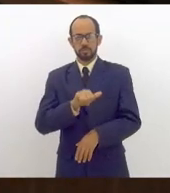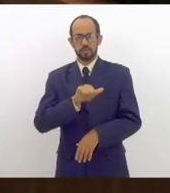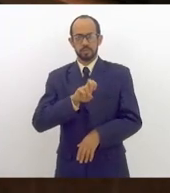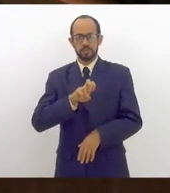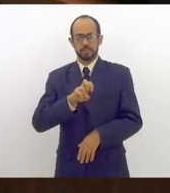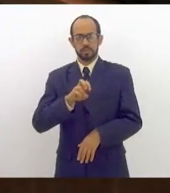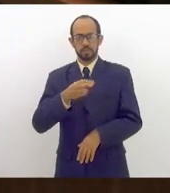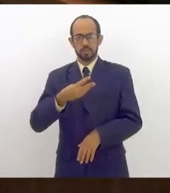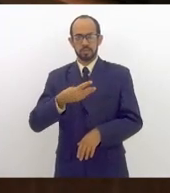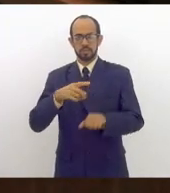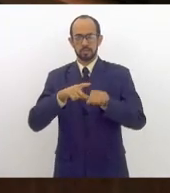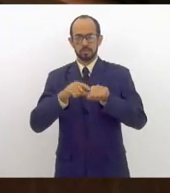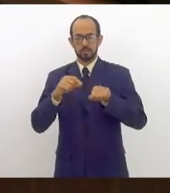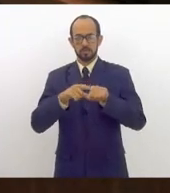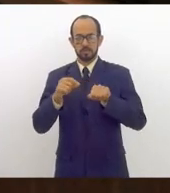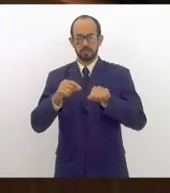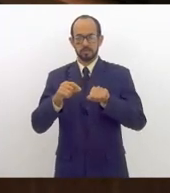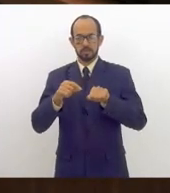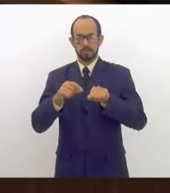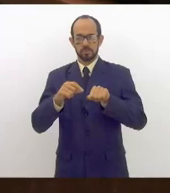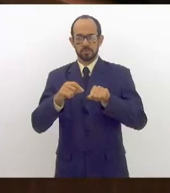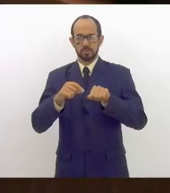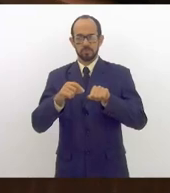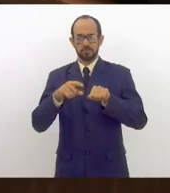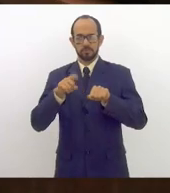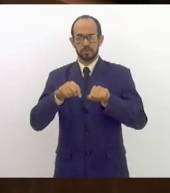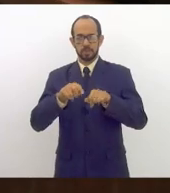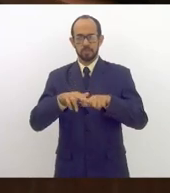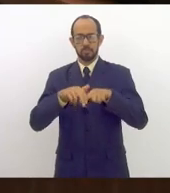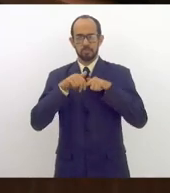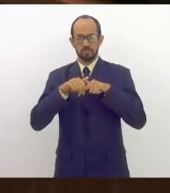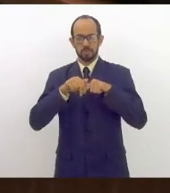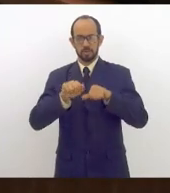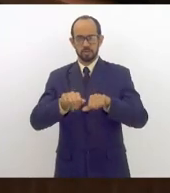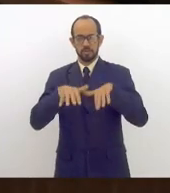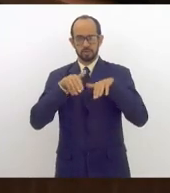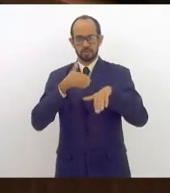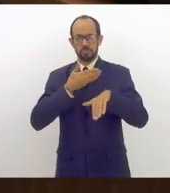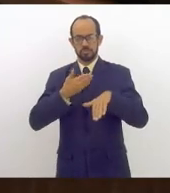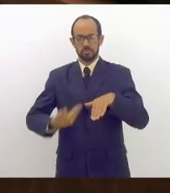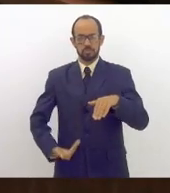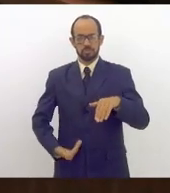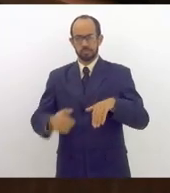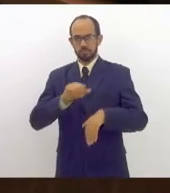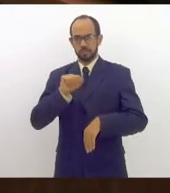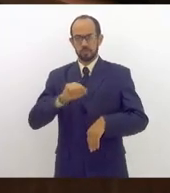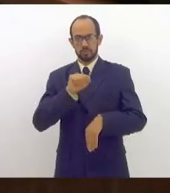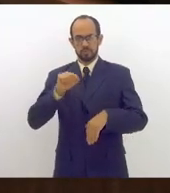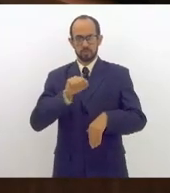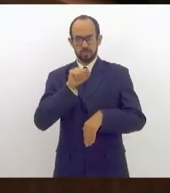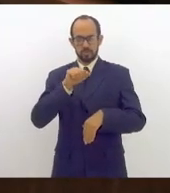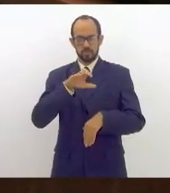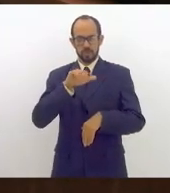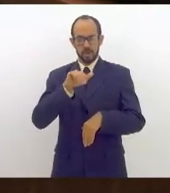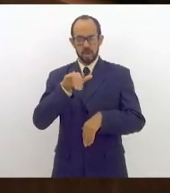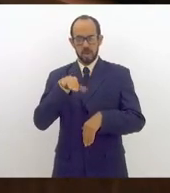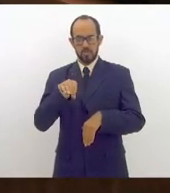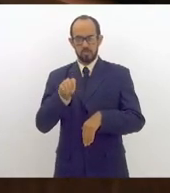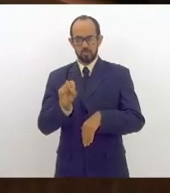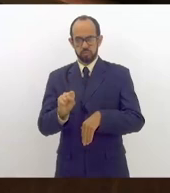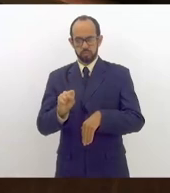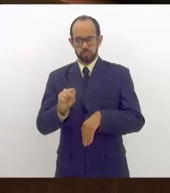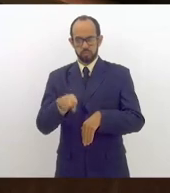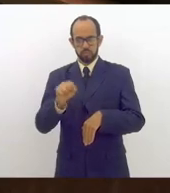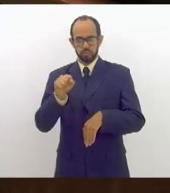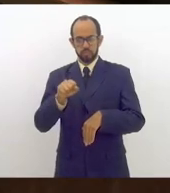Isso foi em razão de audiência pública feita com a Associação de Cabos e Soldados da Polícia Militar,